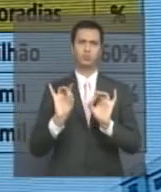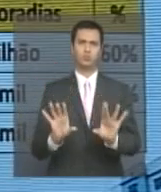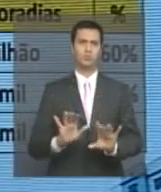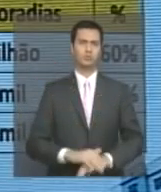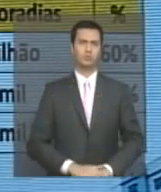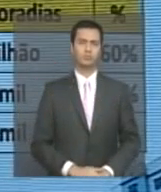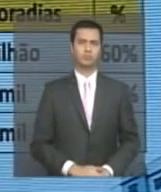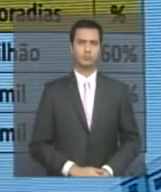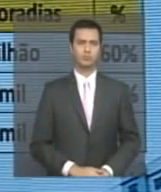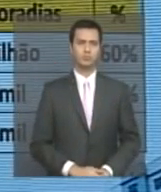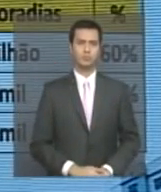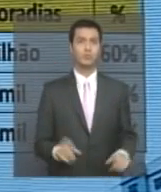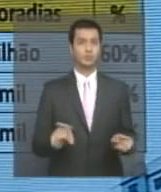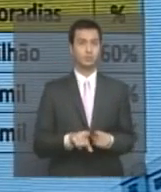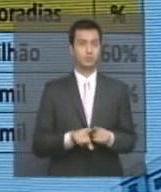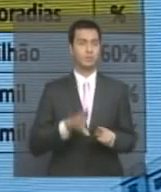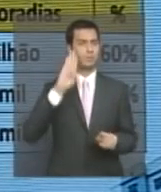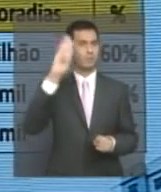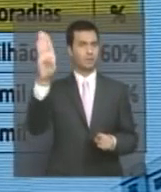Prioridade às famílias de baixa renda.